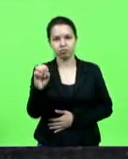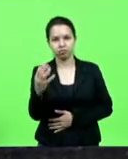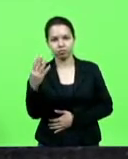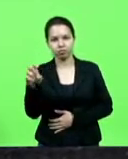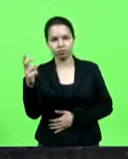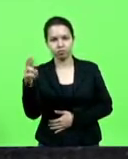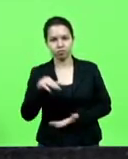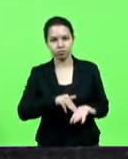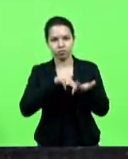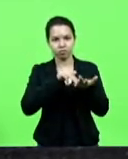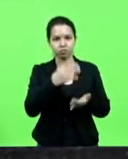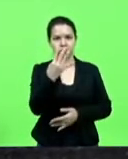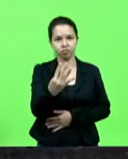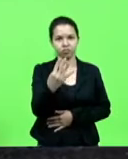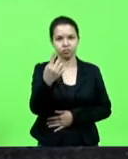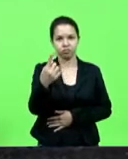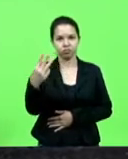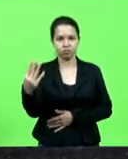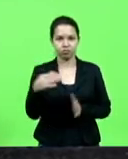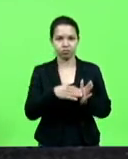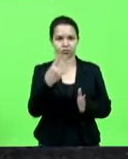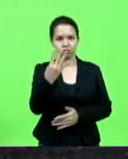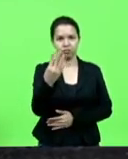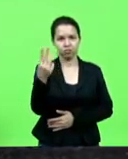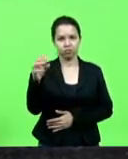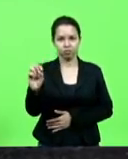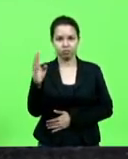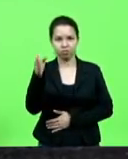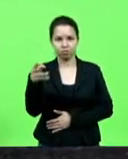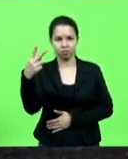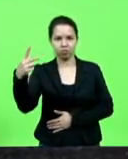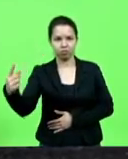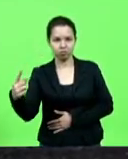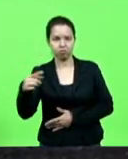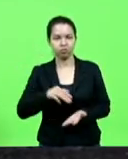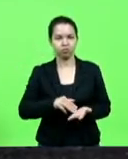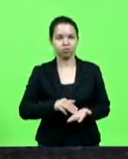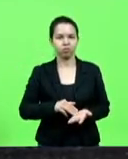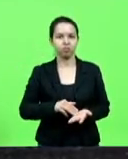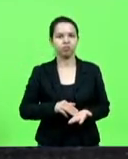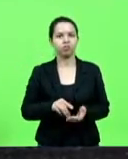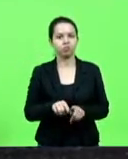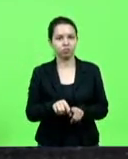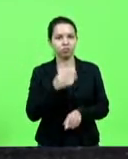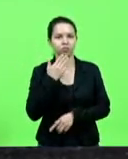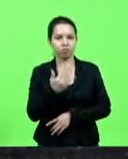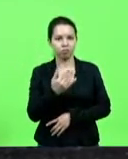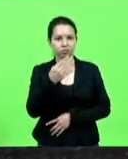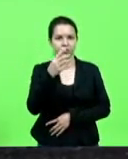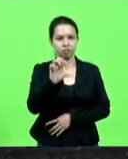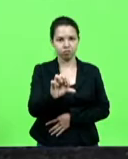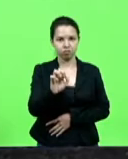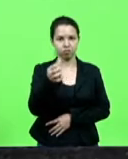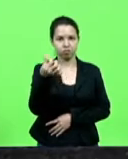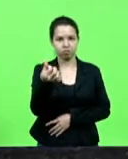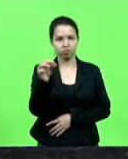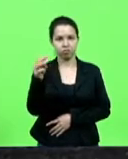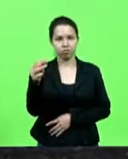números 413, 430, barra 2021. E os requerimentos números 962,